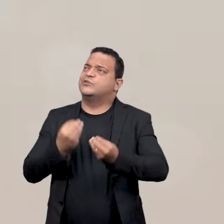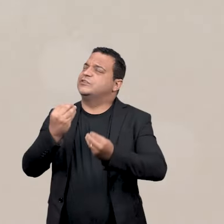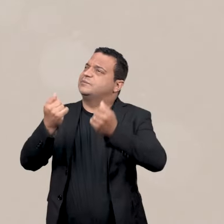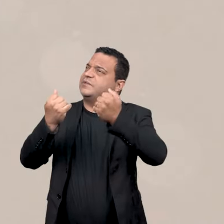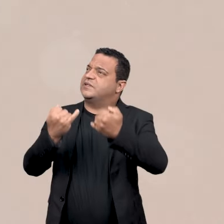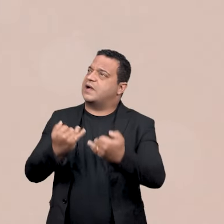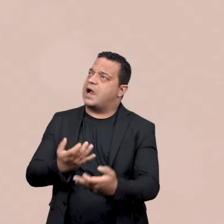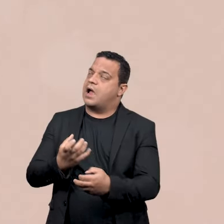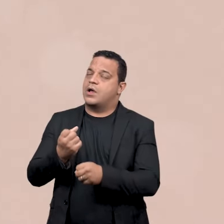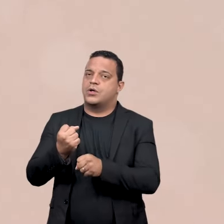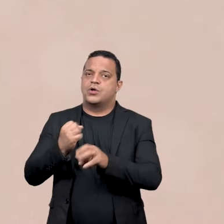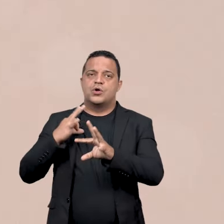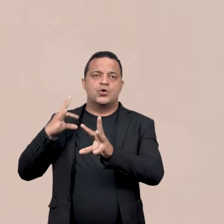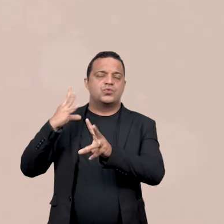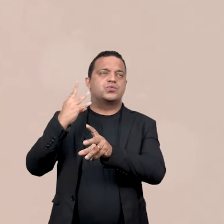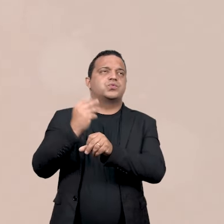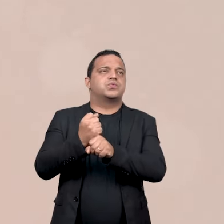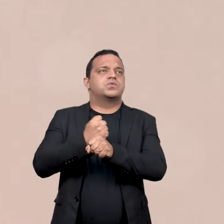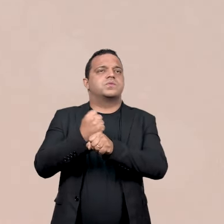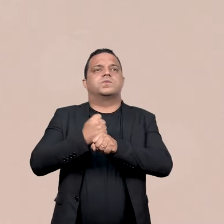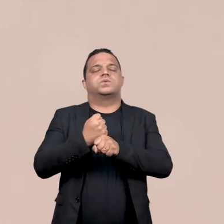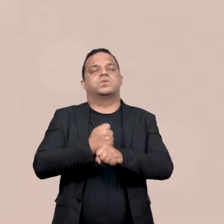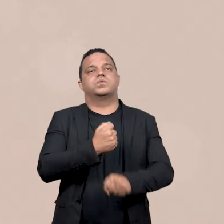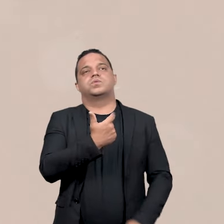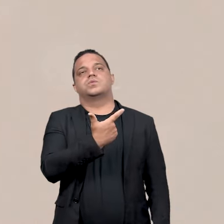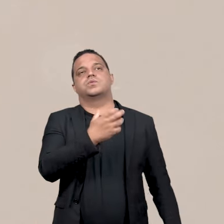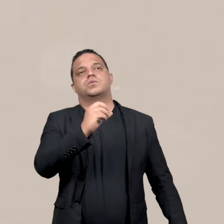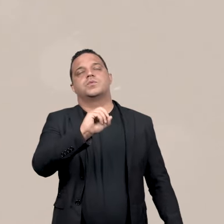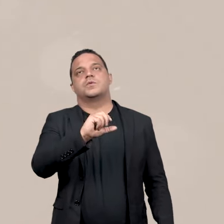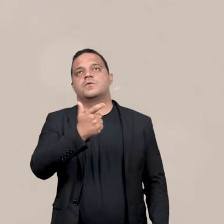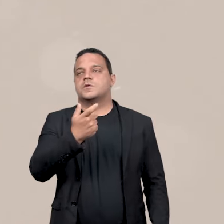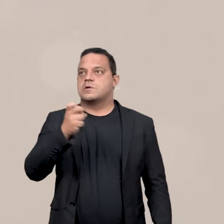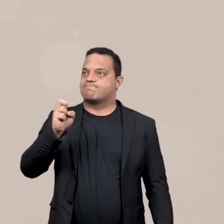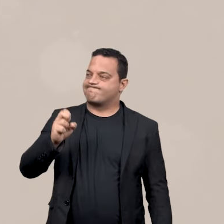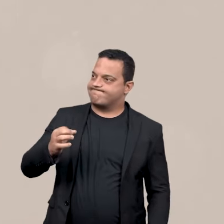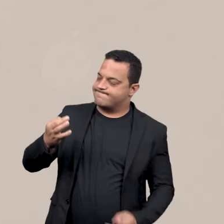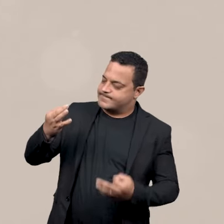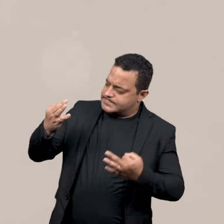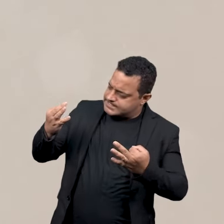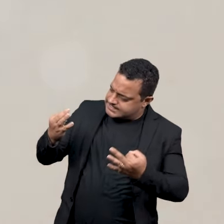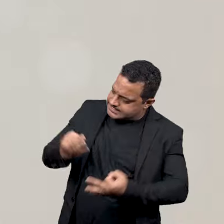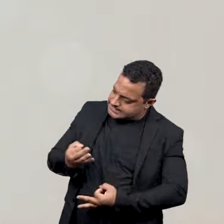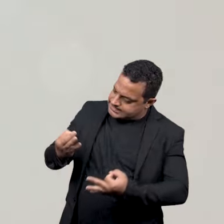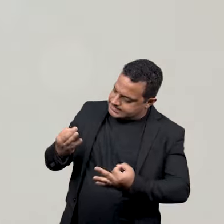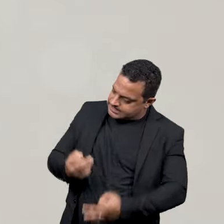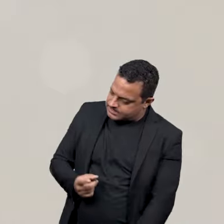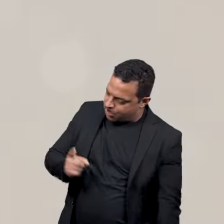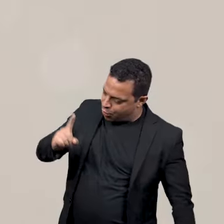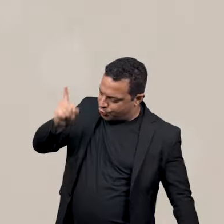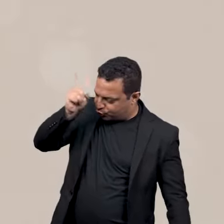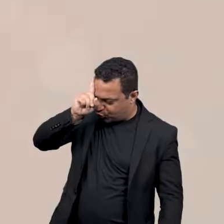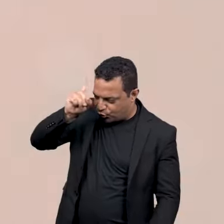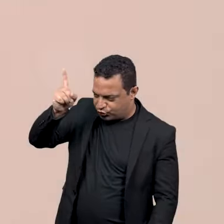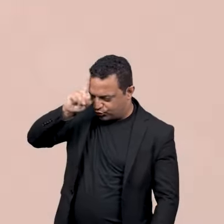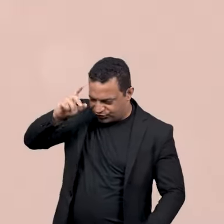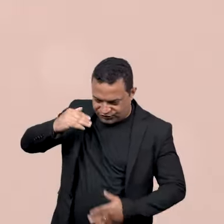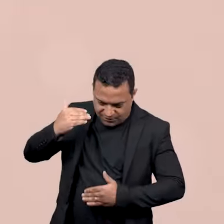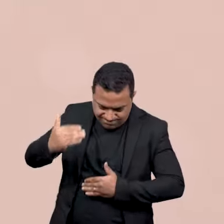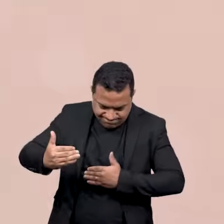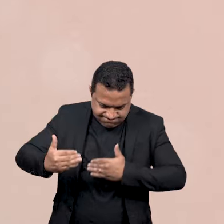desse ano é dizer que, com certeza, dia após dia, se são